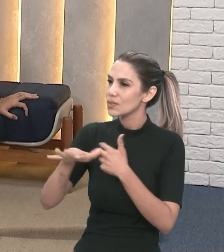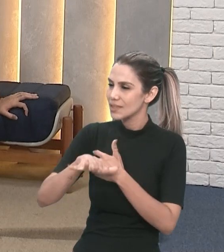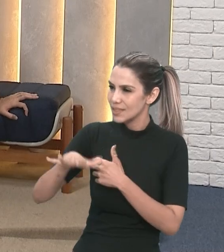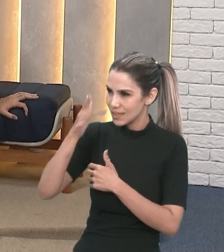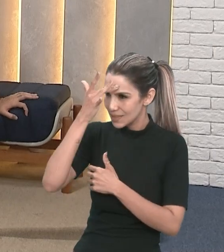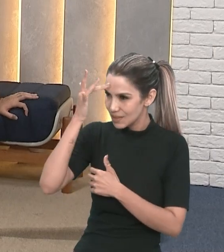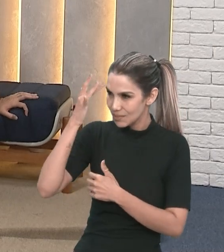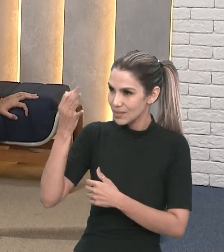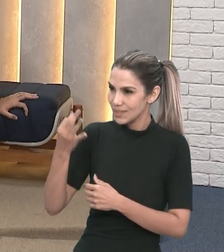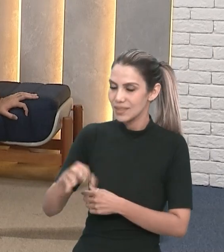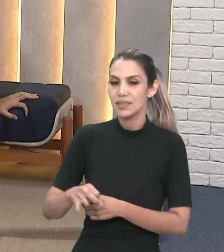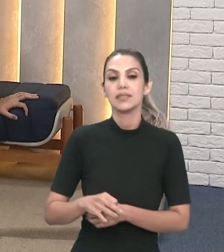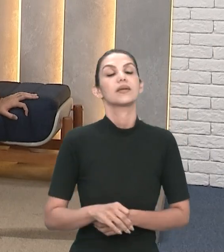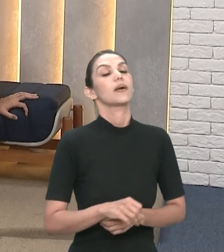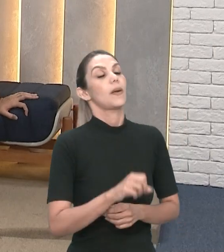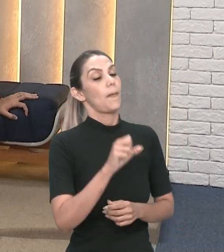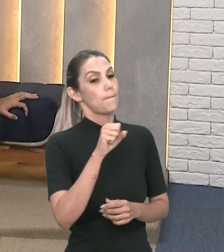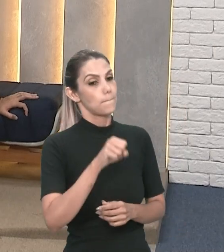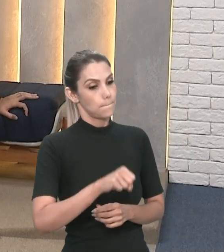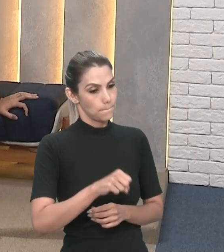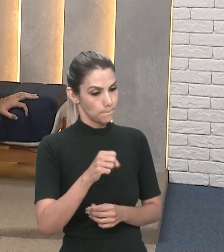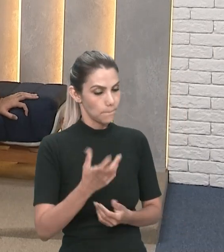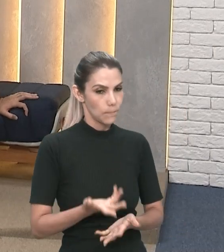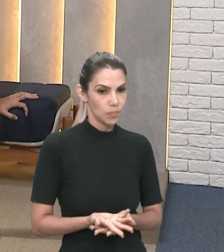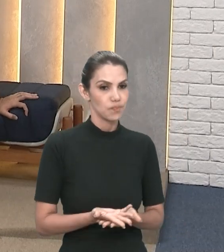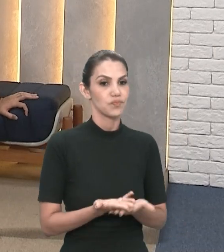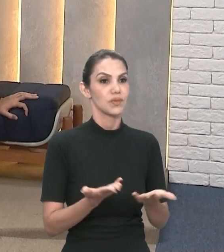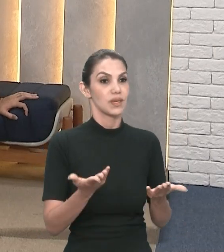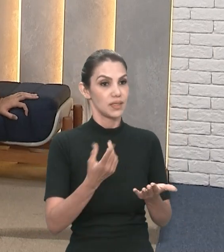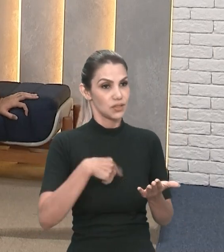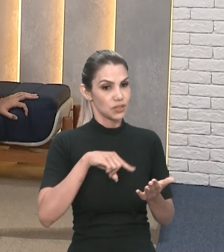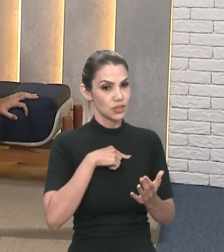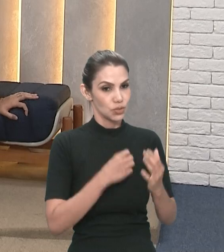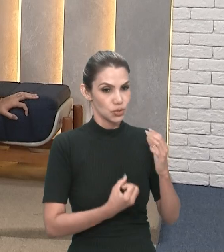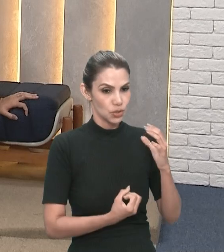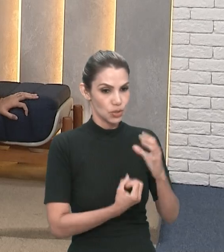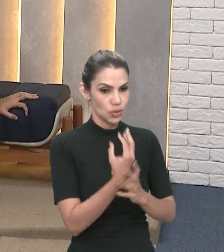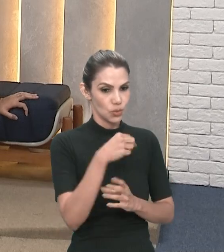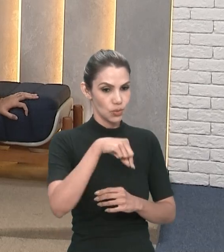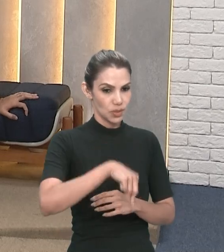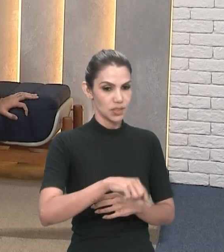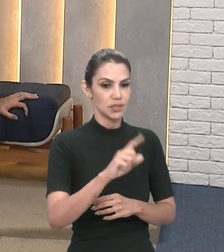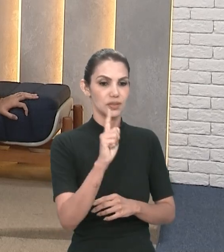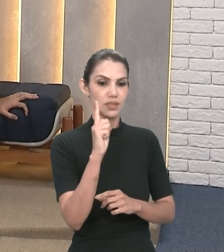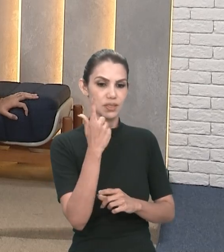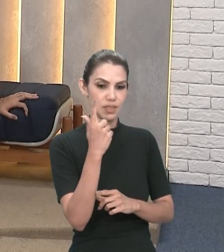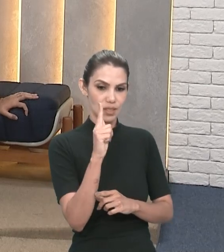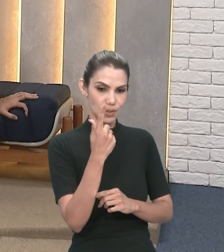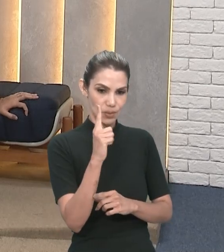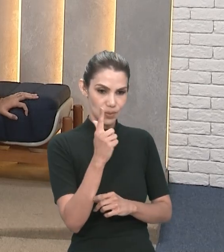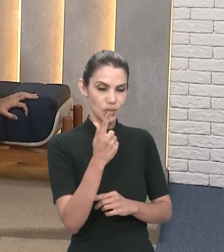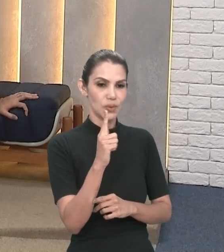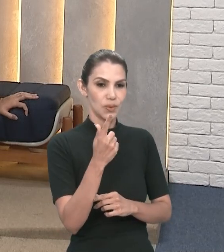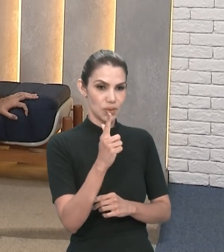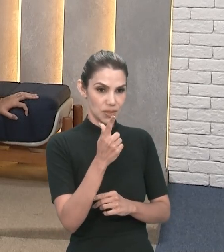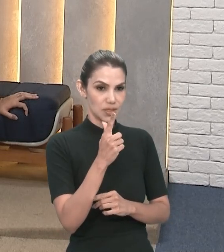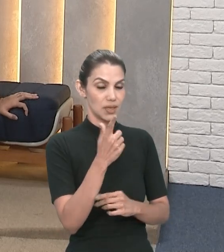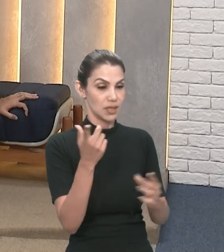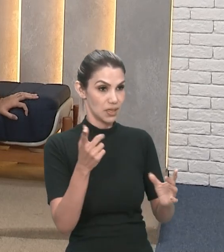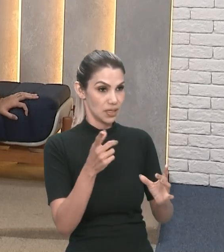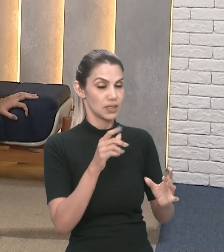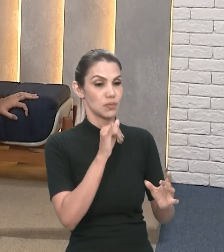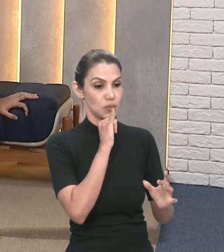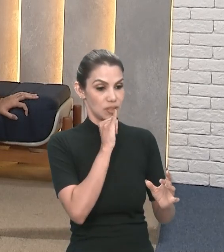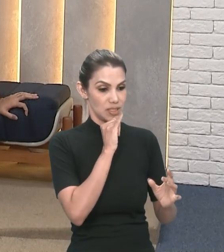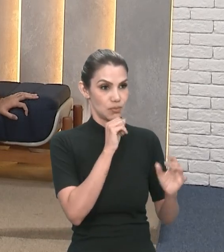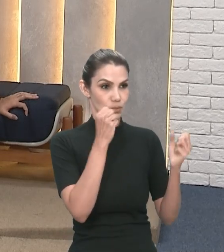você destaca. Nós acabamos desenvolvendo em Goiânia, por conta justamente dessa aproximação da educação física com a